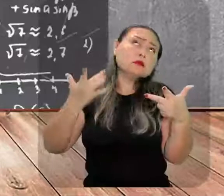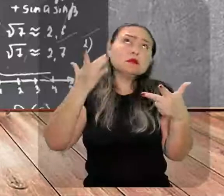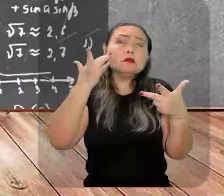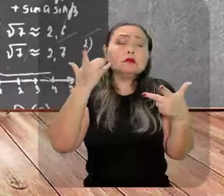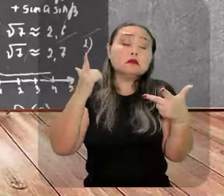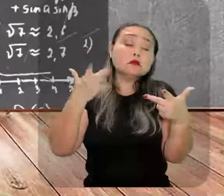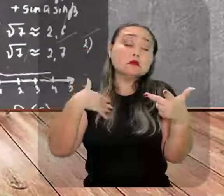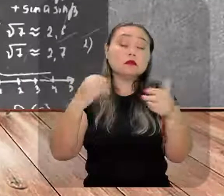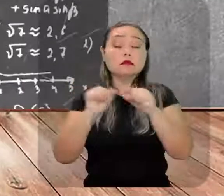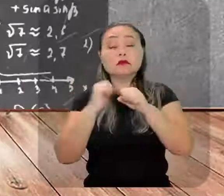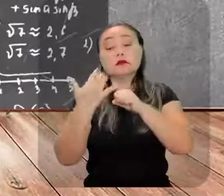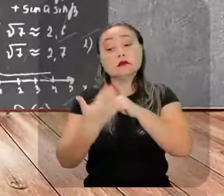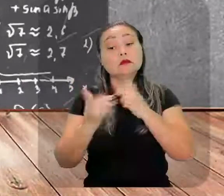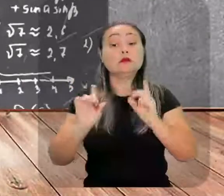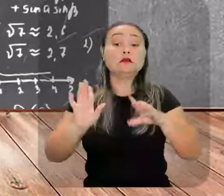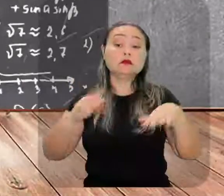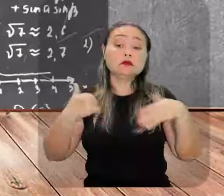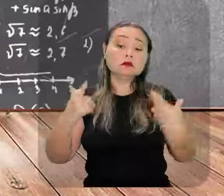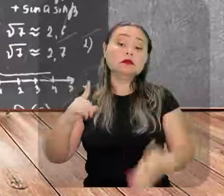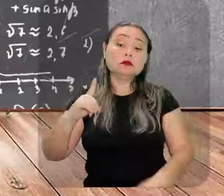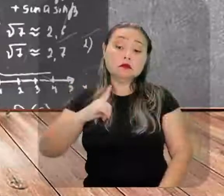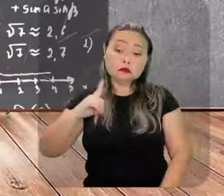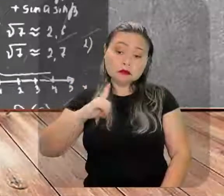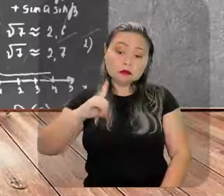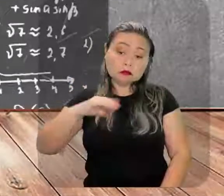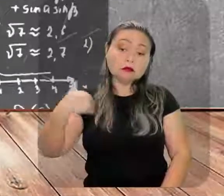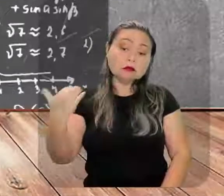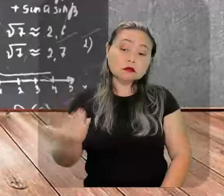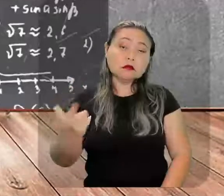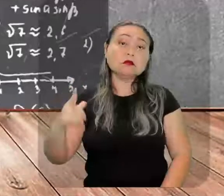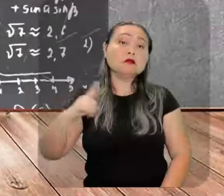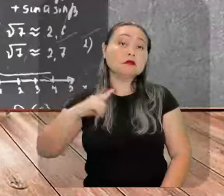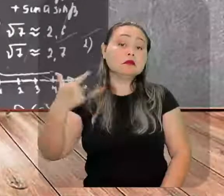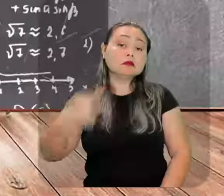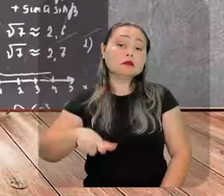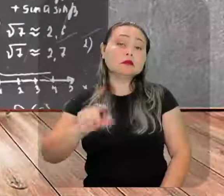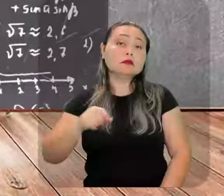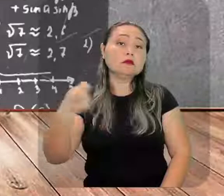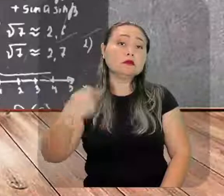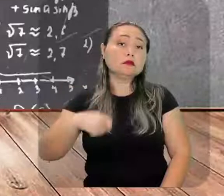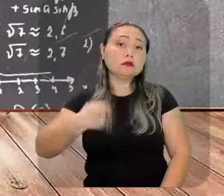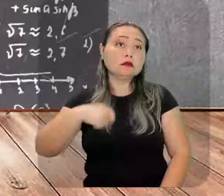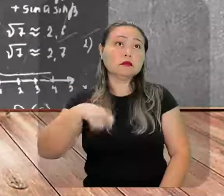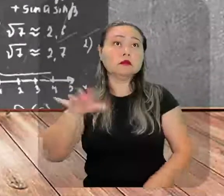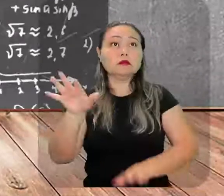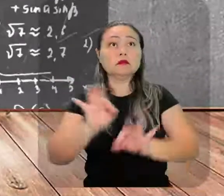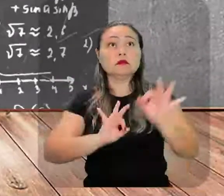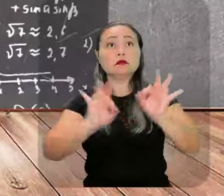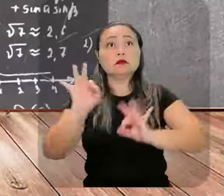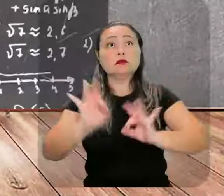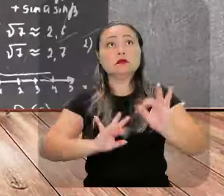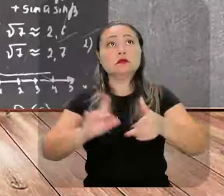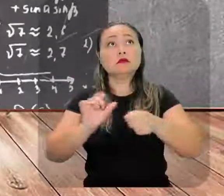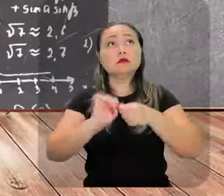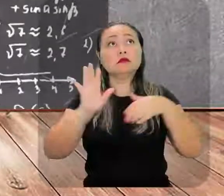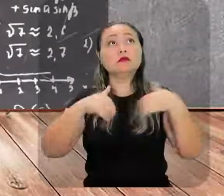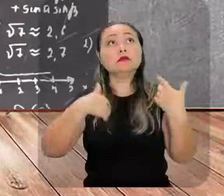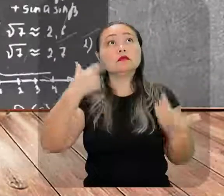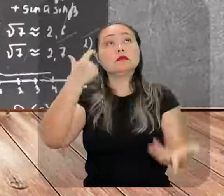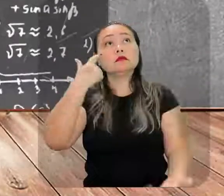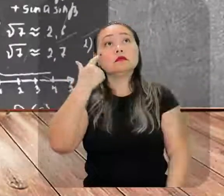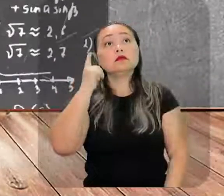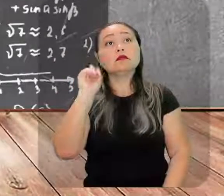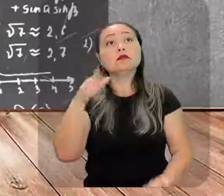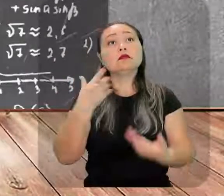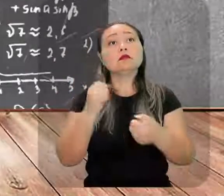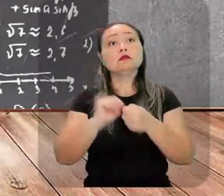porque é da pandemia, não vai ter. Teve e esse ano vai ter de novo. Nós precisamos estar preparados. Nós até pensamos aqui em fazer